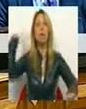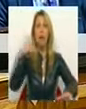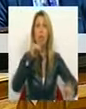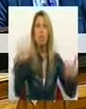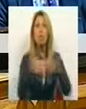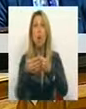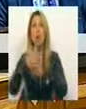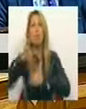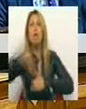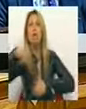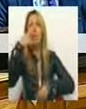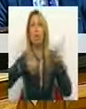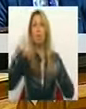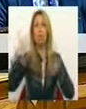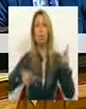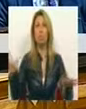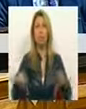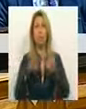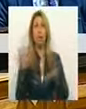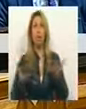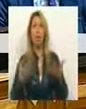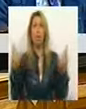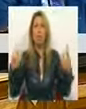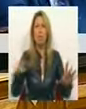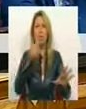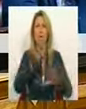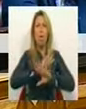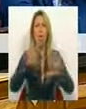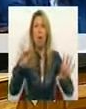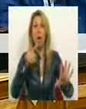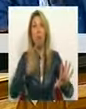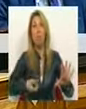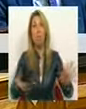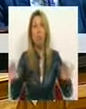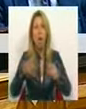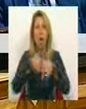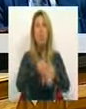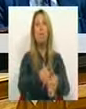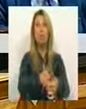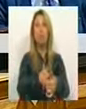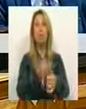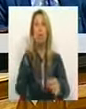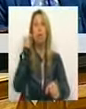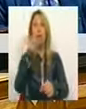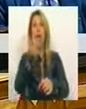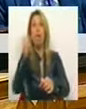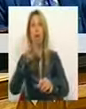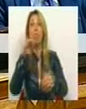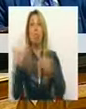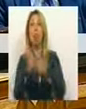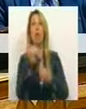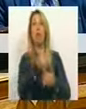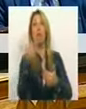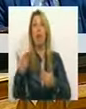faca premeditado apenas comparável à ignomínia ea impiedade das direcções das mortes por vagas acapo nazismo